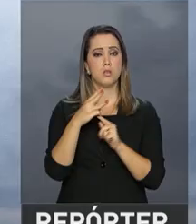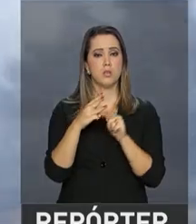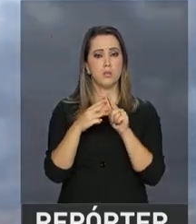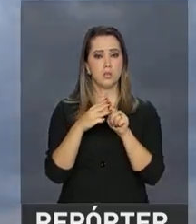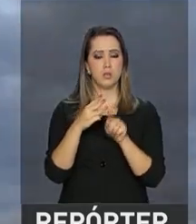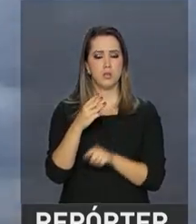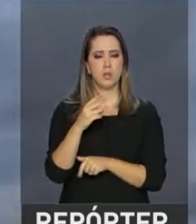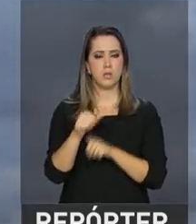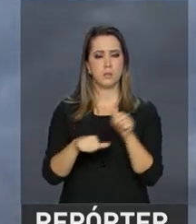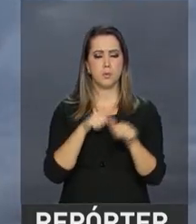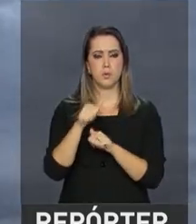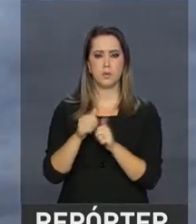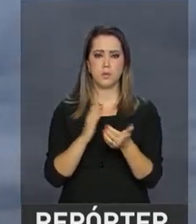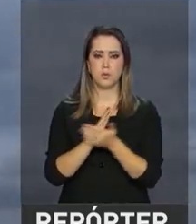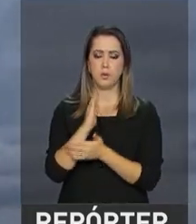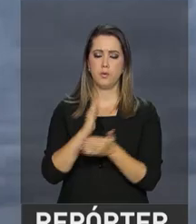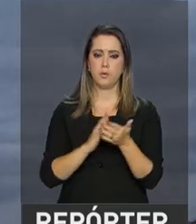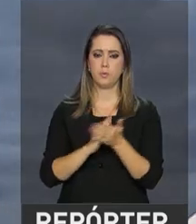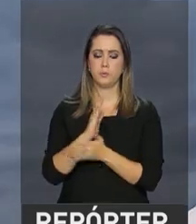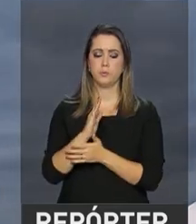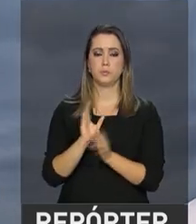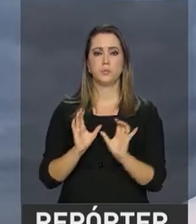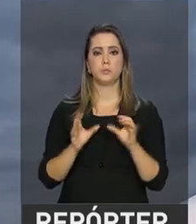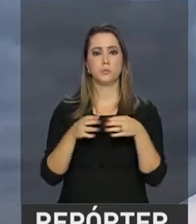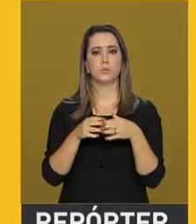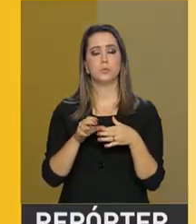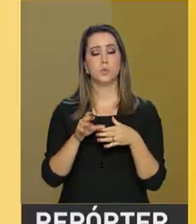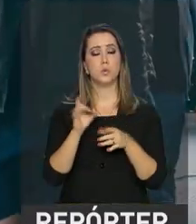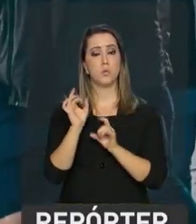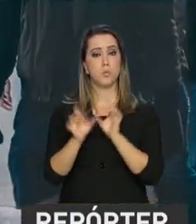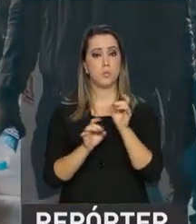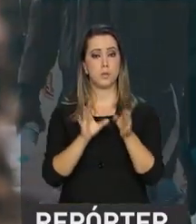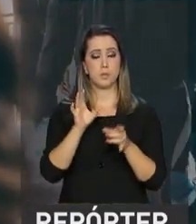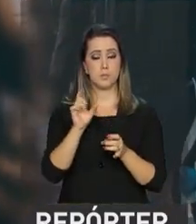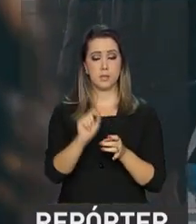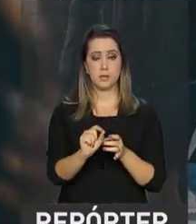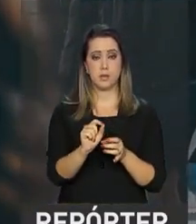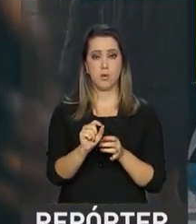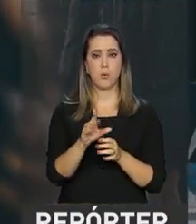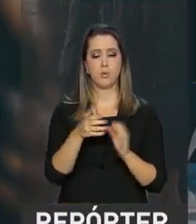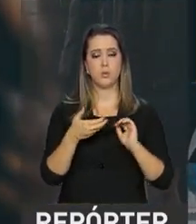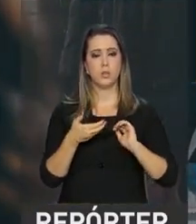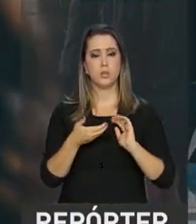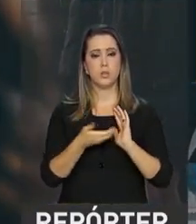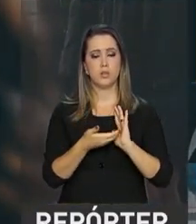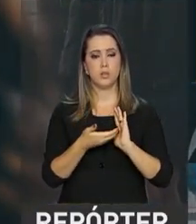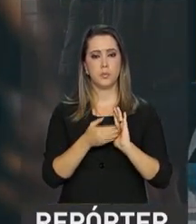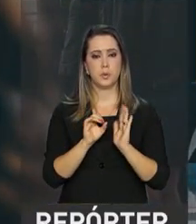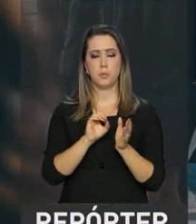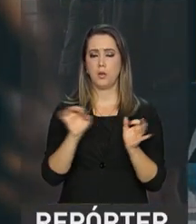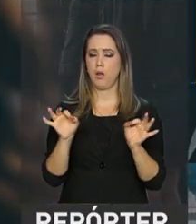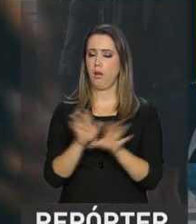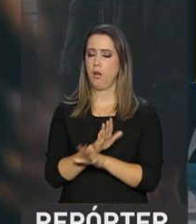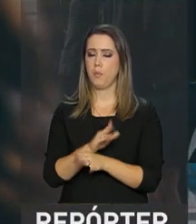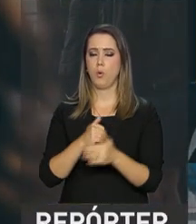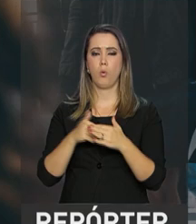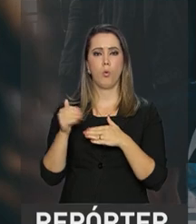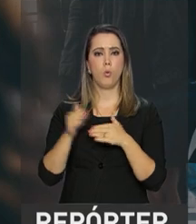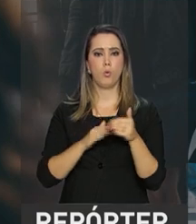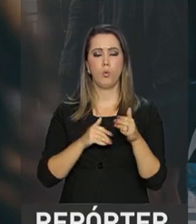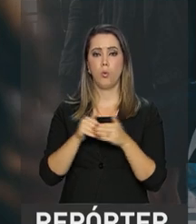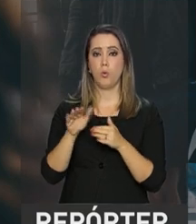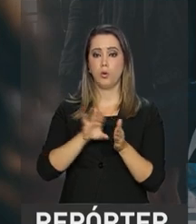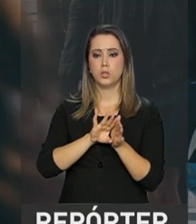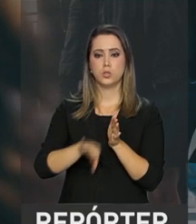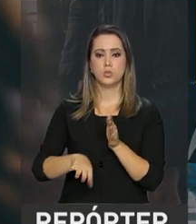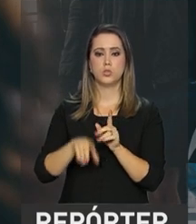mudanças em relação ao que foi aprovado na Comissão Especial da Câmara: a exclusão de qualquer alteração nas regras de aposentadoria para o trabalhador